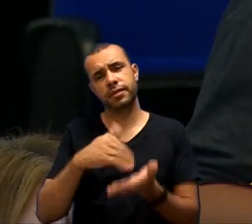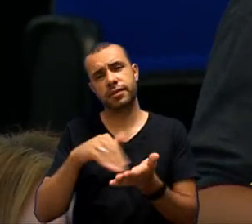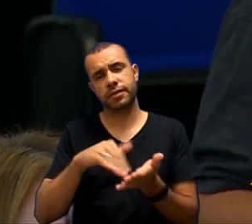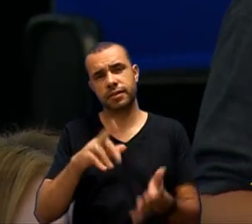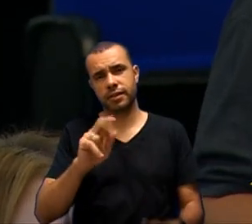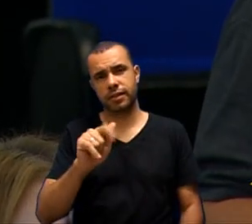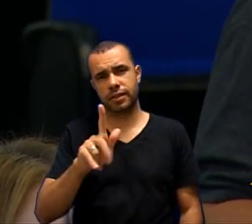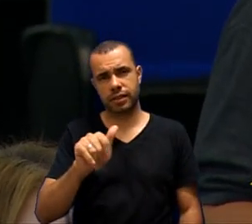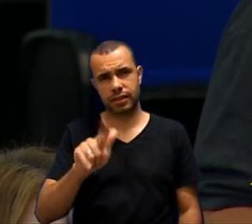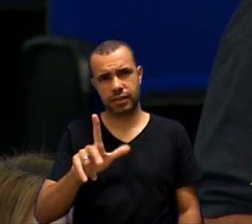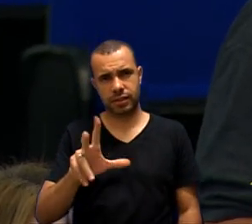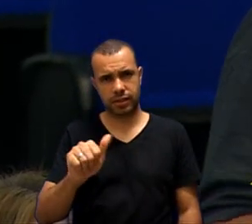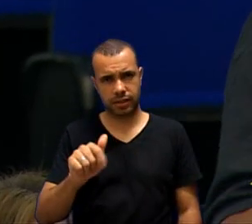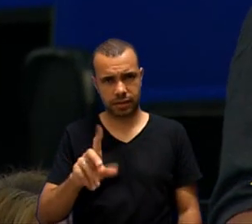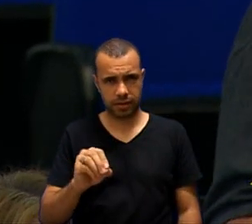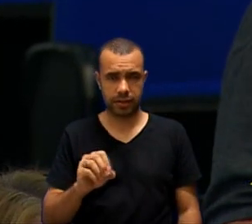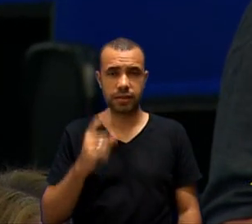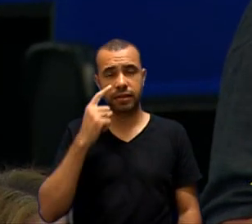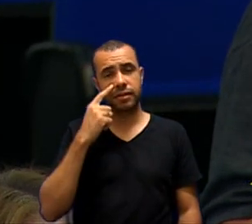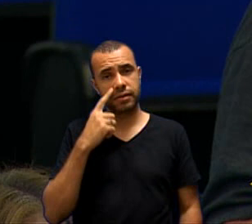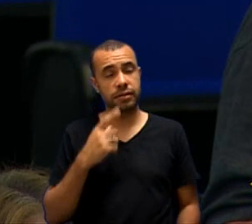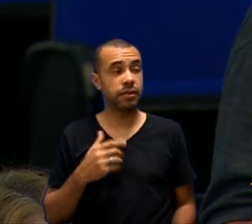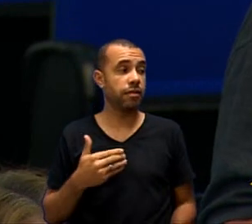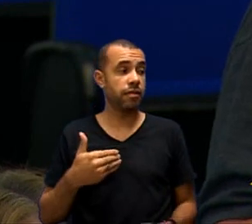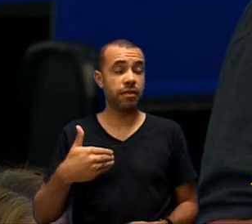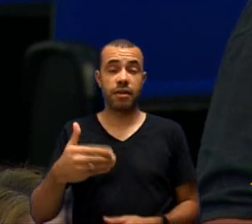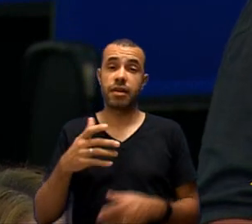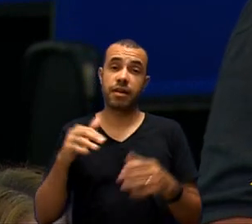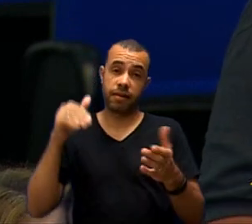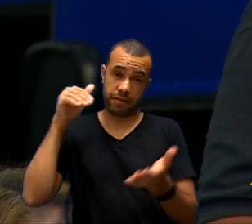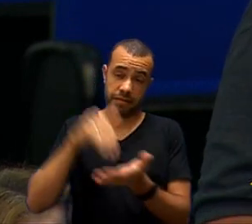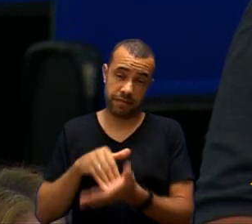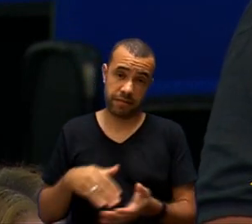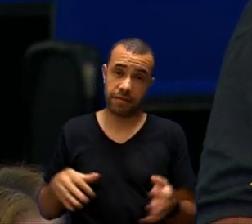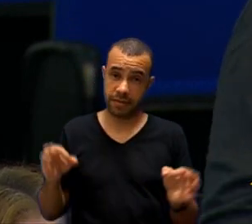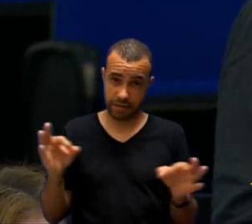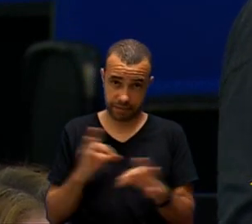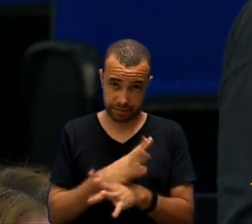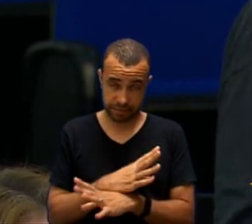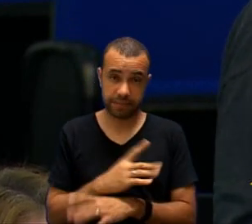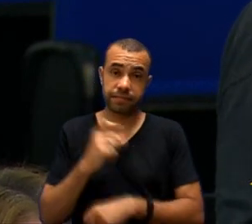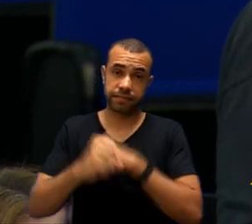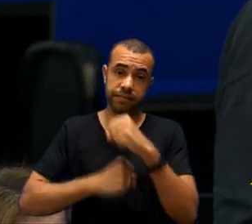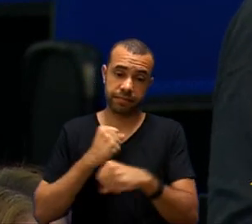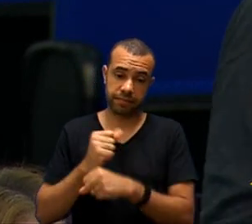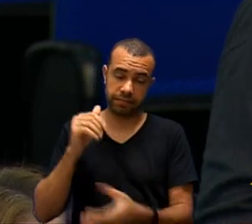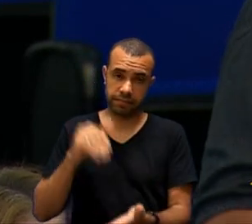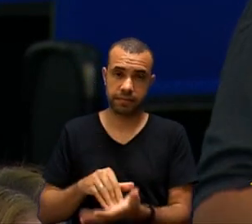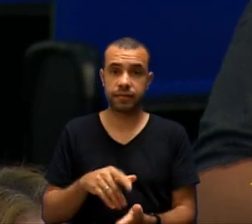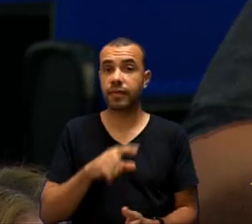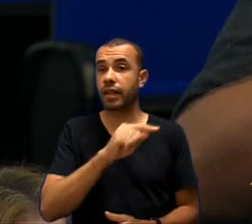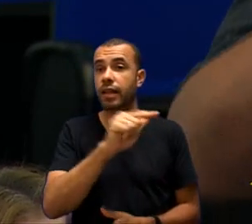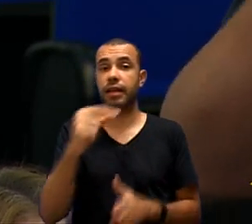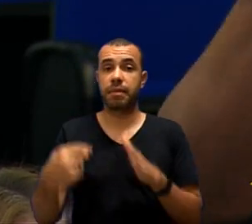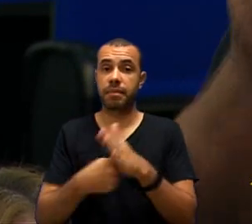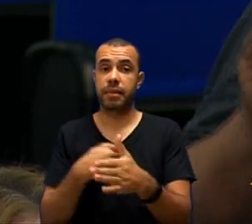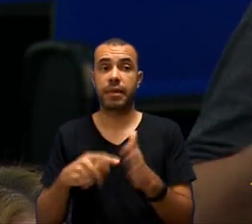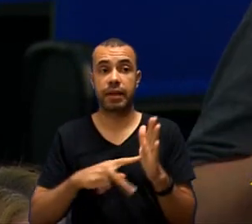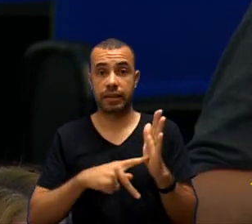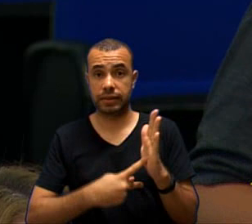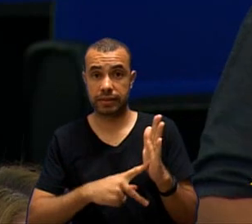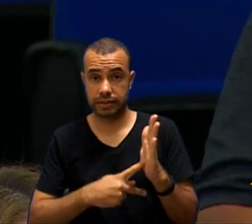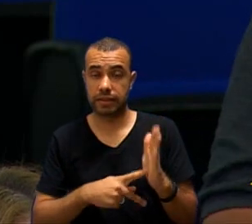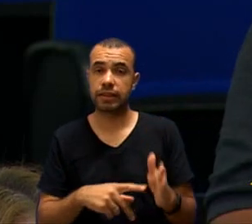uma preocupação da categoria com a chegada do final do ano. E eles questionam muito o sindicato, há